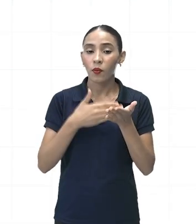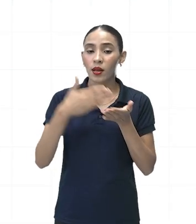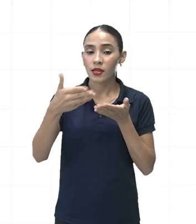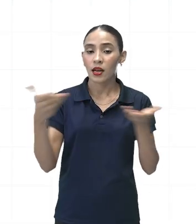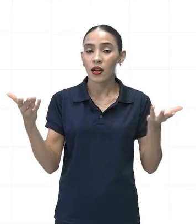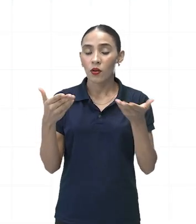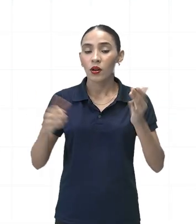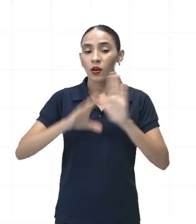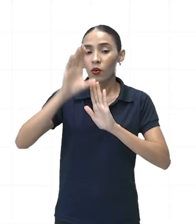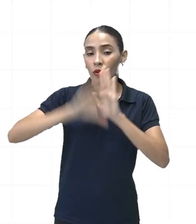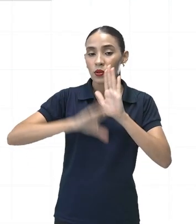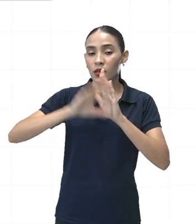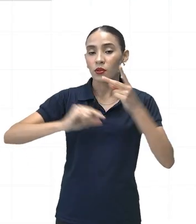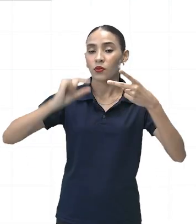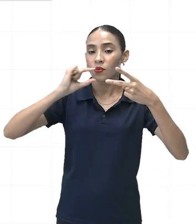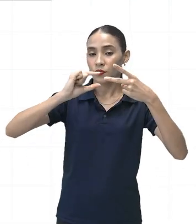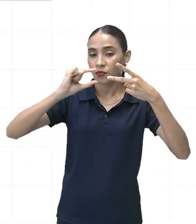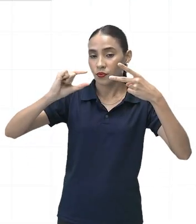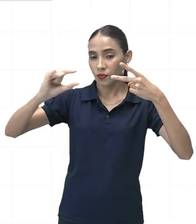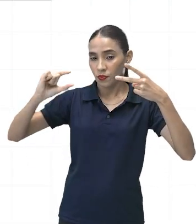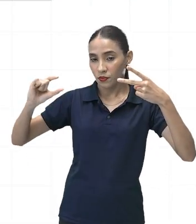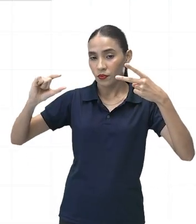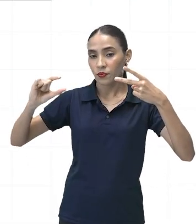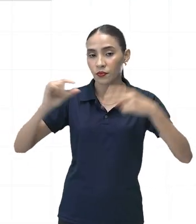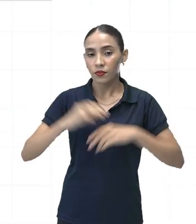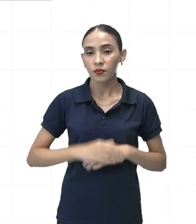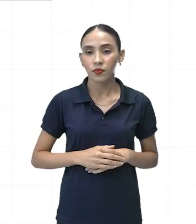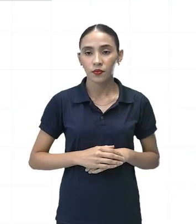então ao conceito de gene.